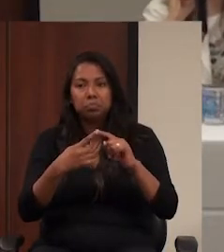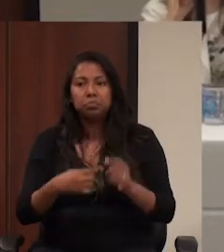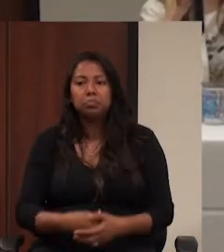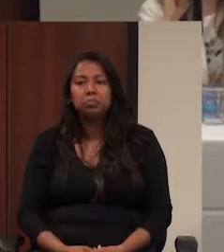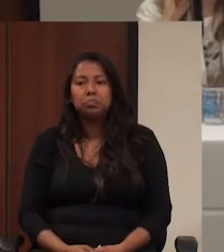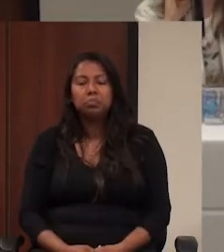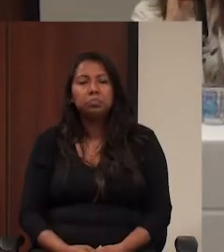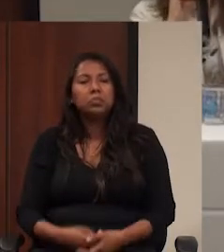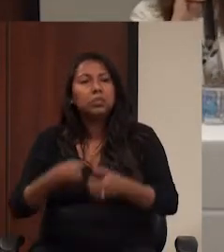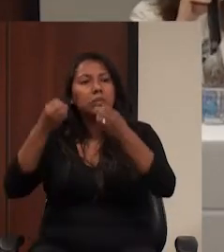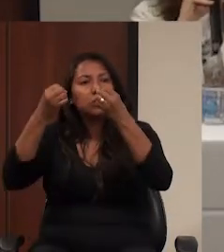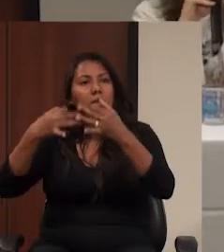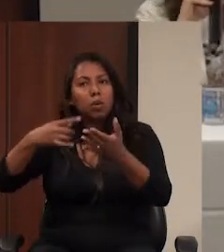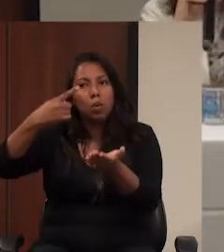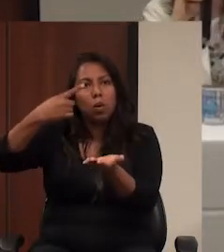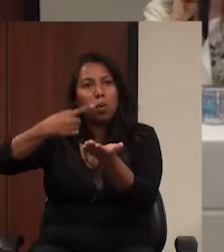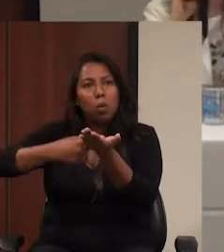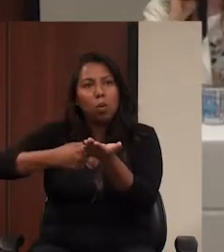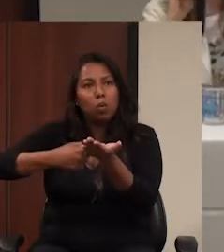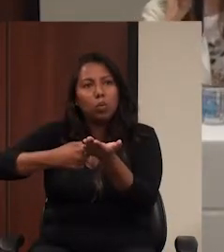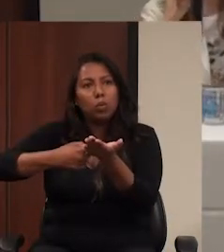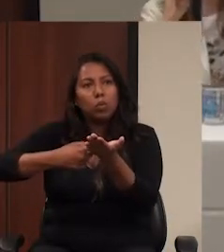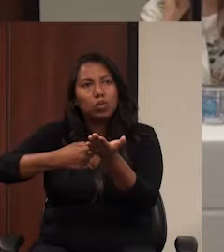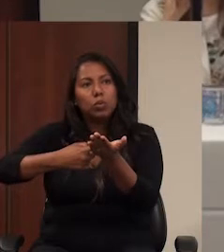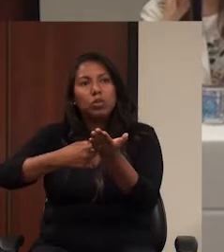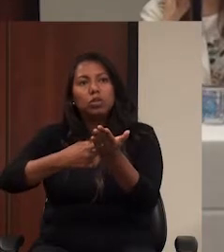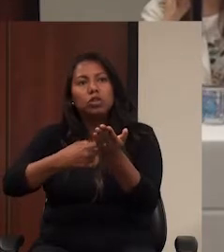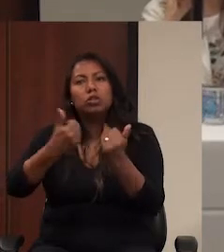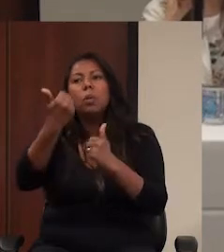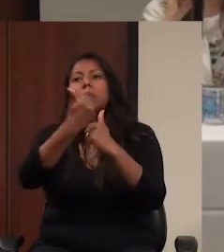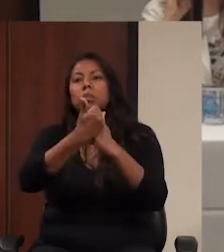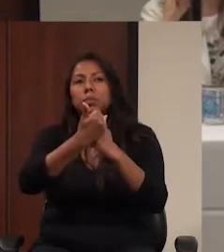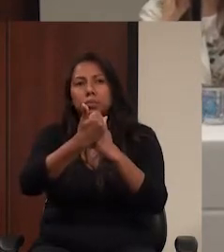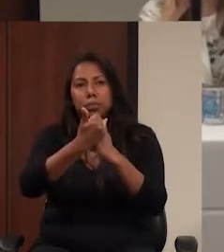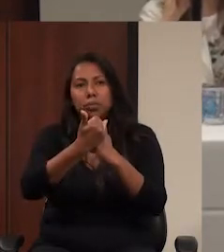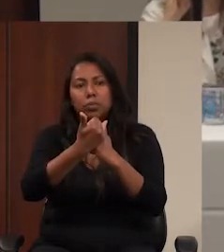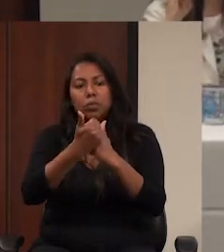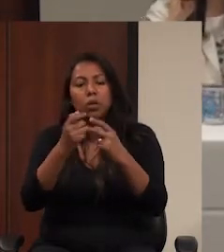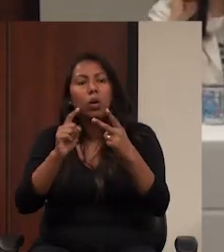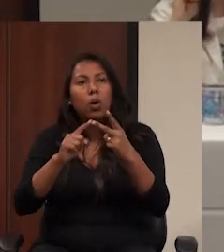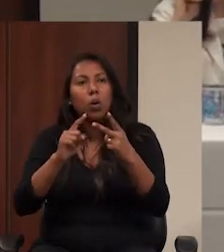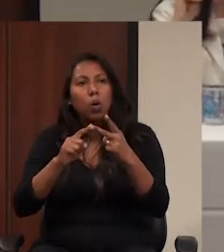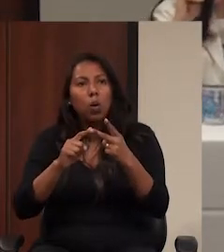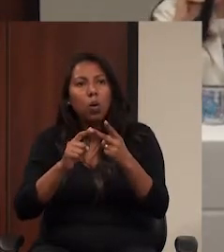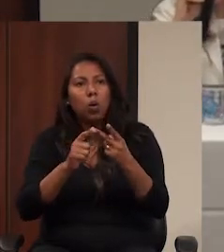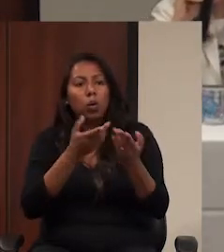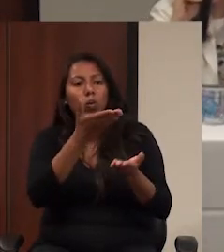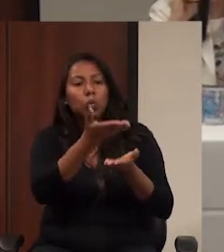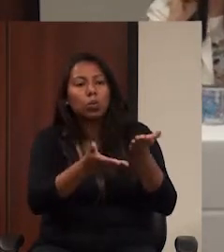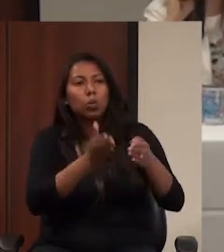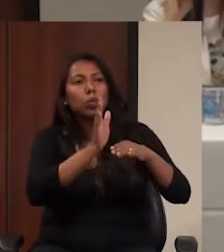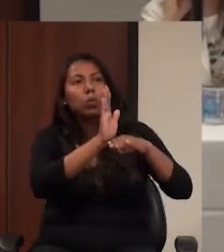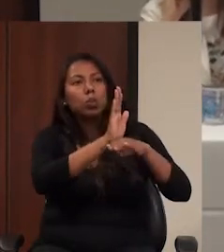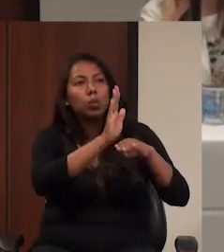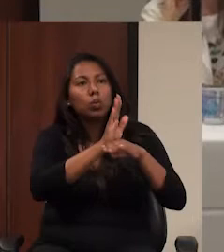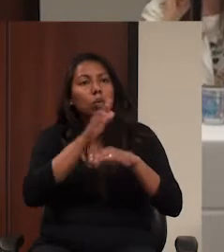Agreement Act, que fala do acordo de representação. Uma lei que vai falar sobre curatela de adultos, que é Adult Guardianship